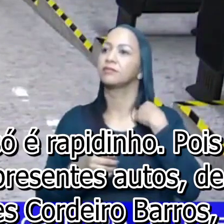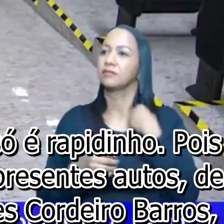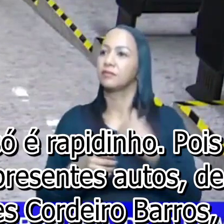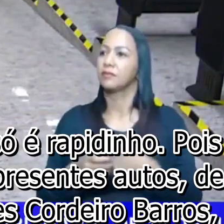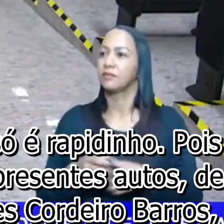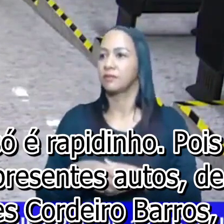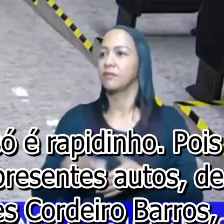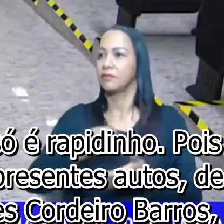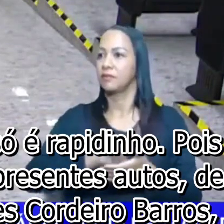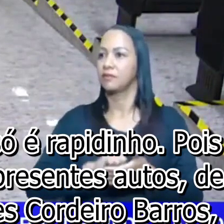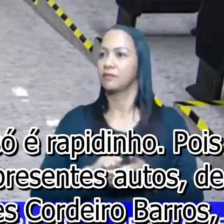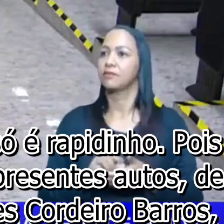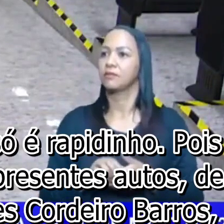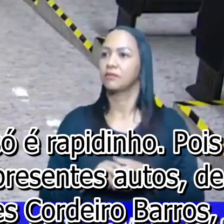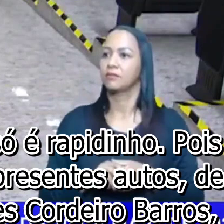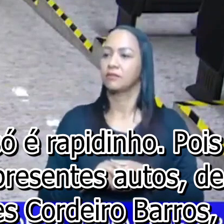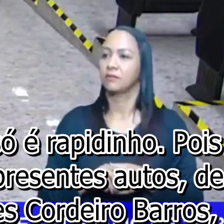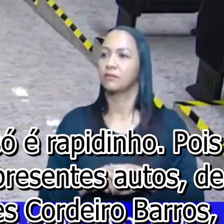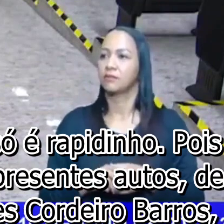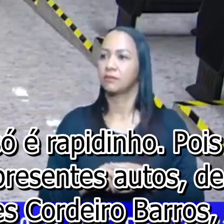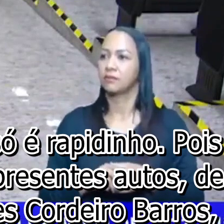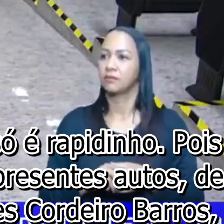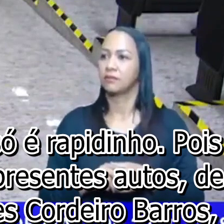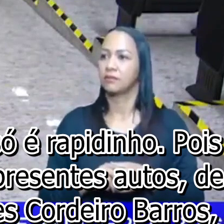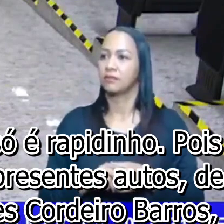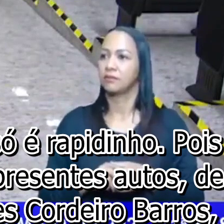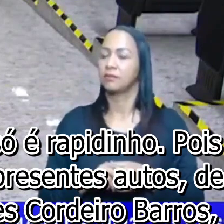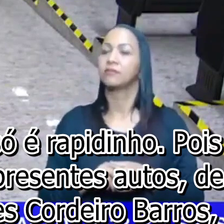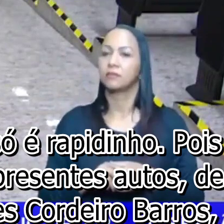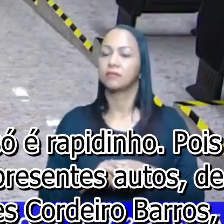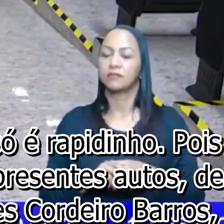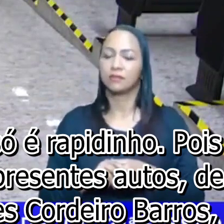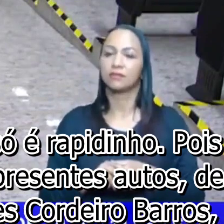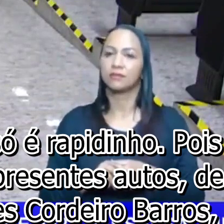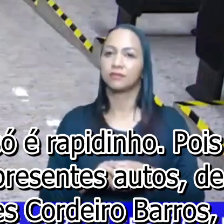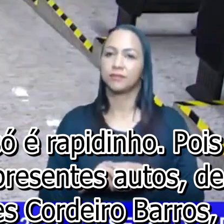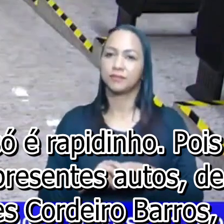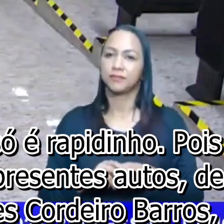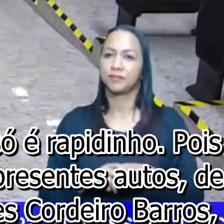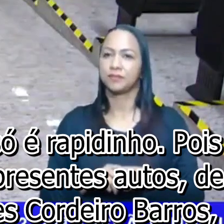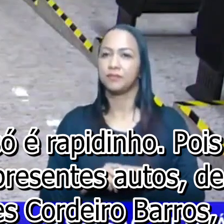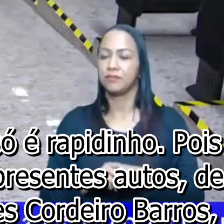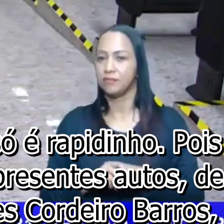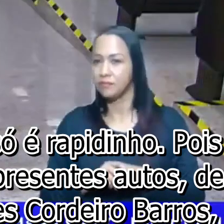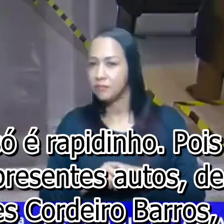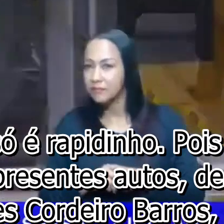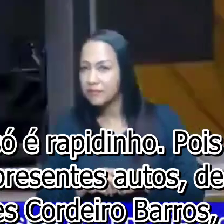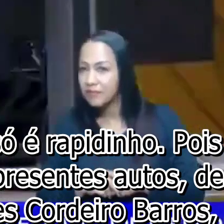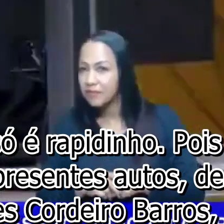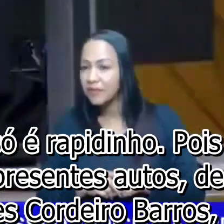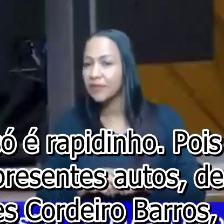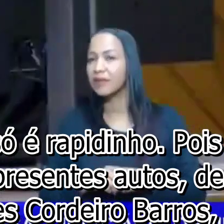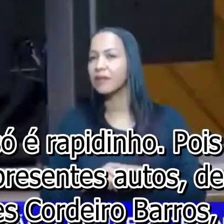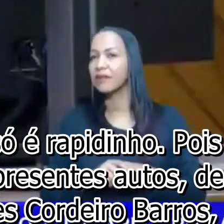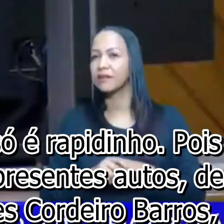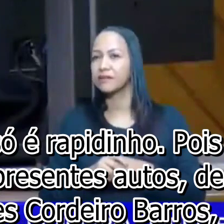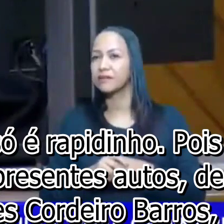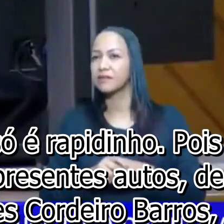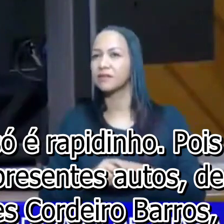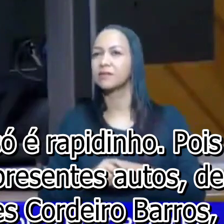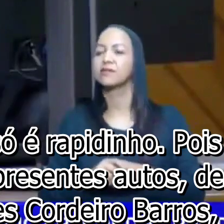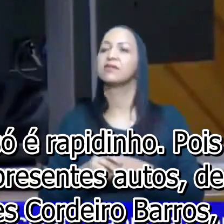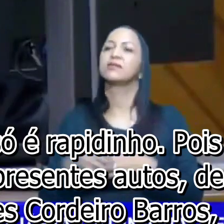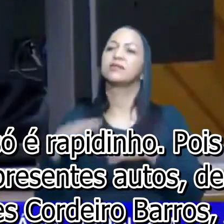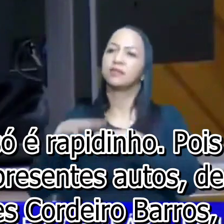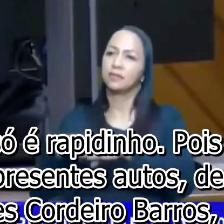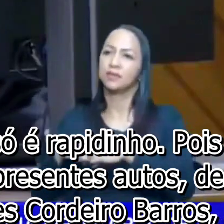rapidinho. Pois não. Então, está com a palavra o relator. Cuidam os presentes autos de prestação de contas